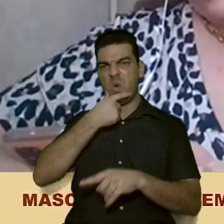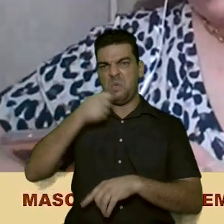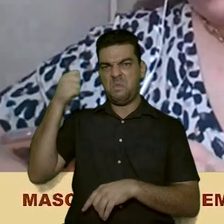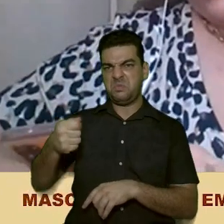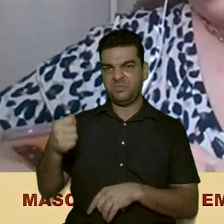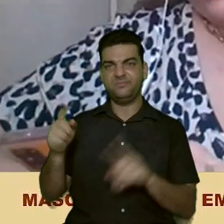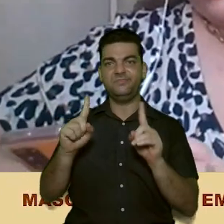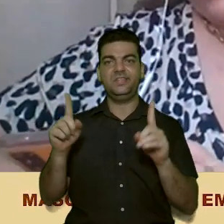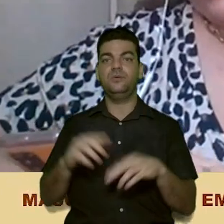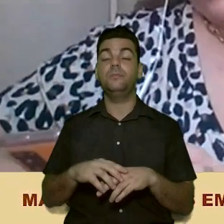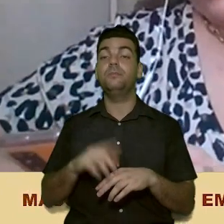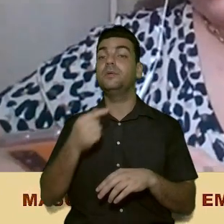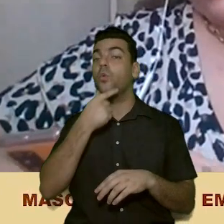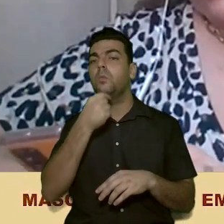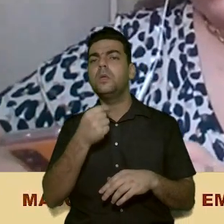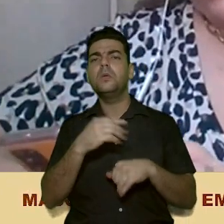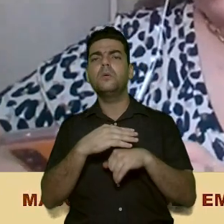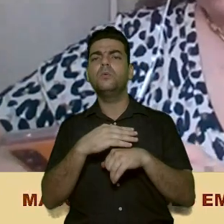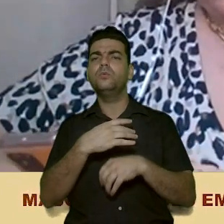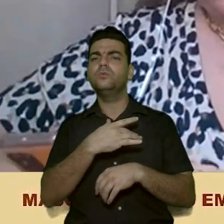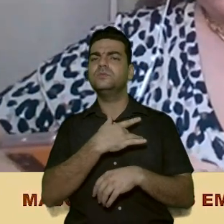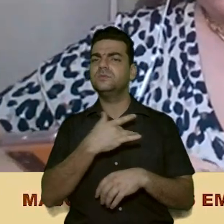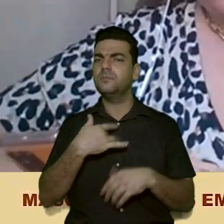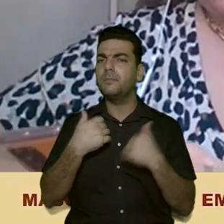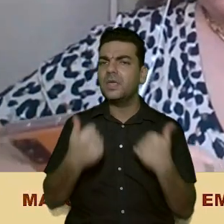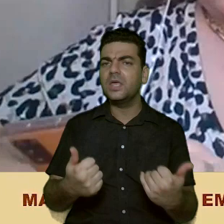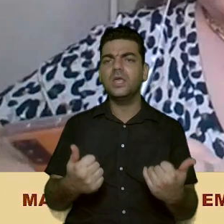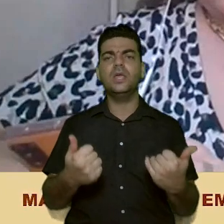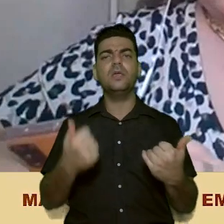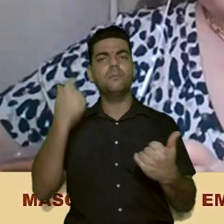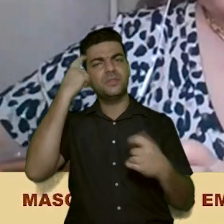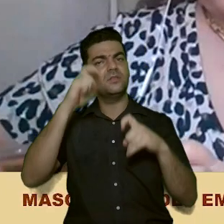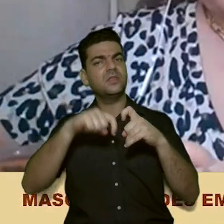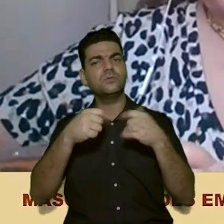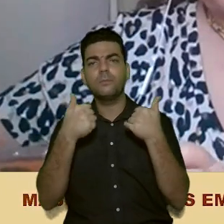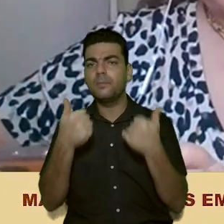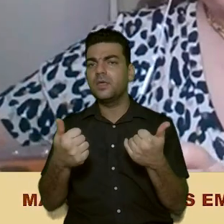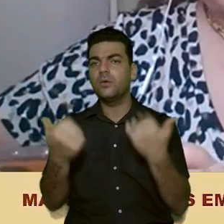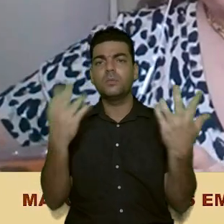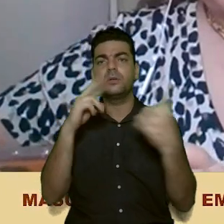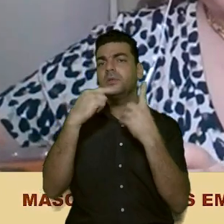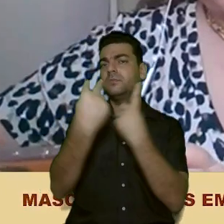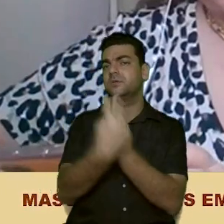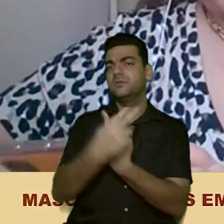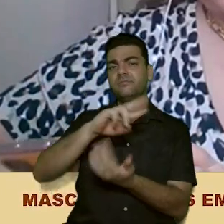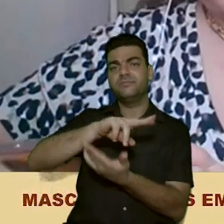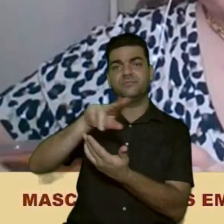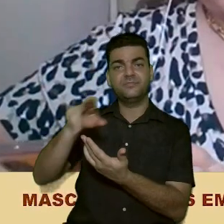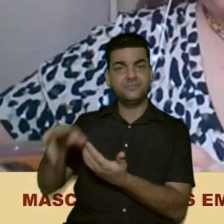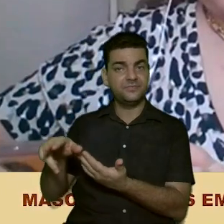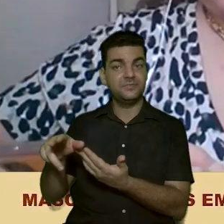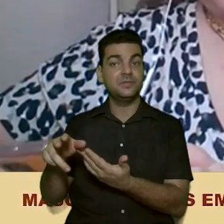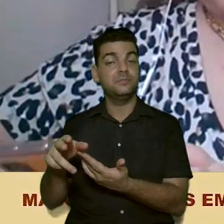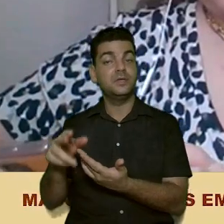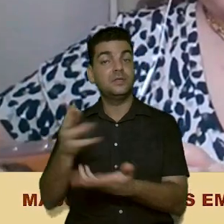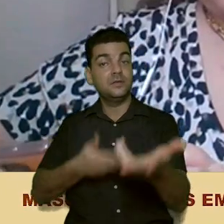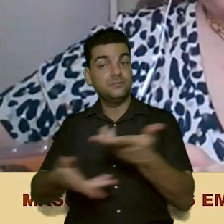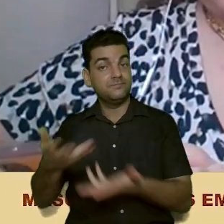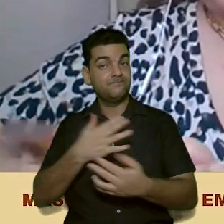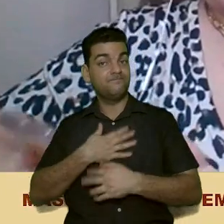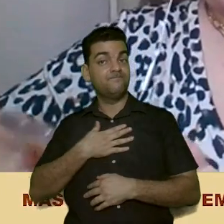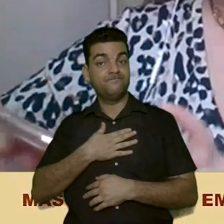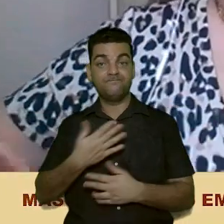masculinidades mais saudáveis através da sexualidade positiva, trazendo diferentes perspectivas, caminhos possíveis, acolhedores e